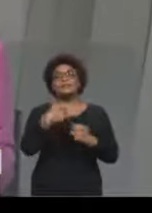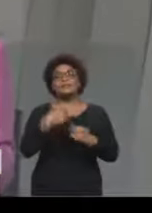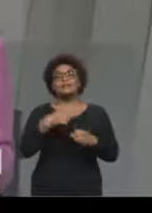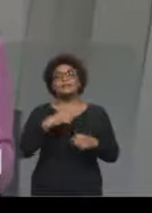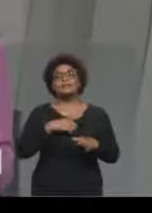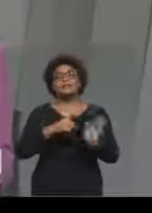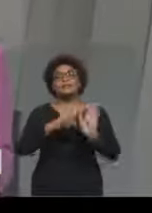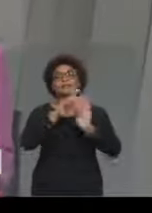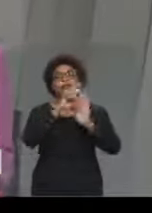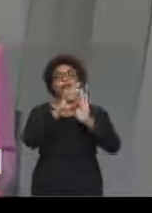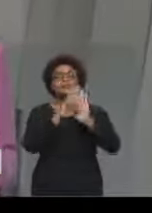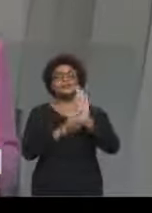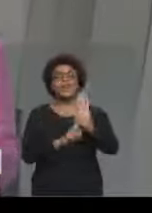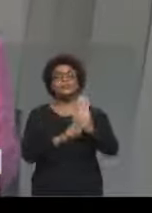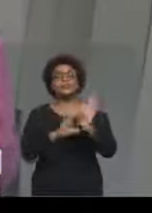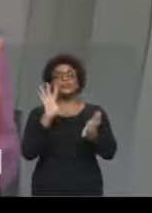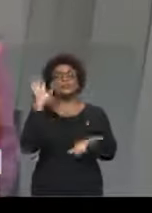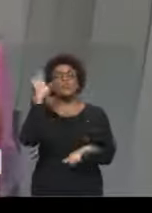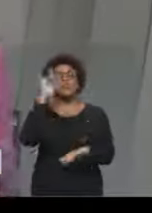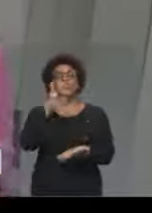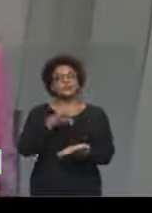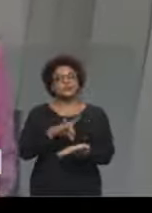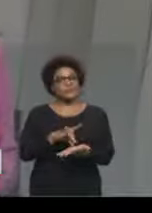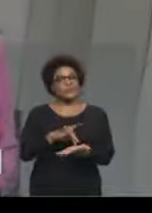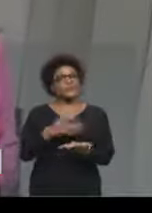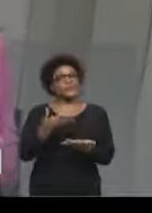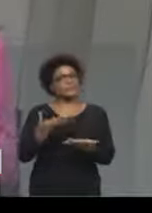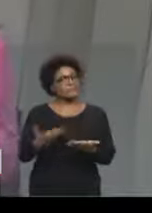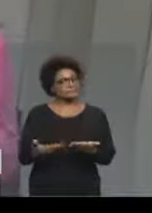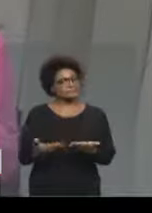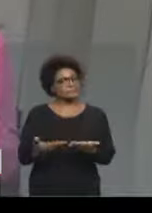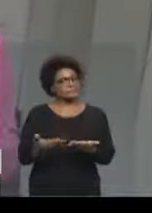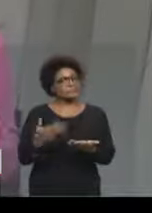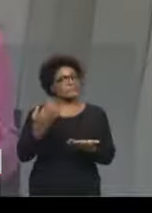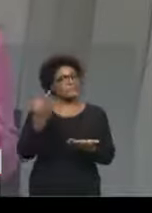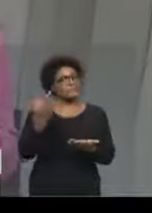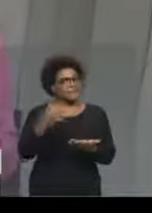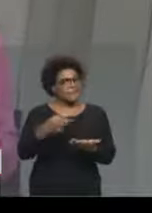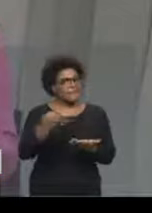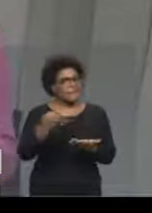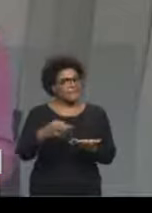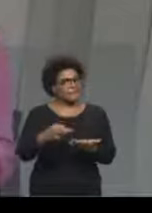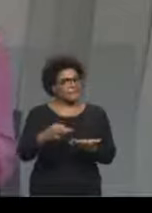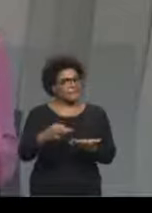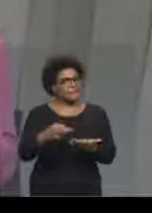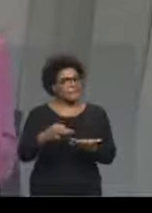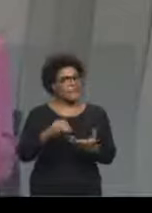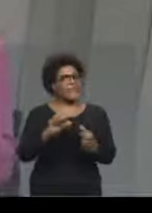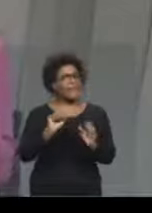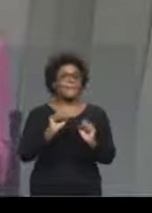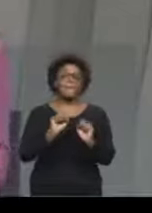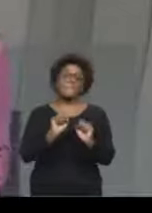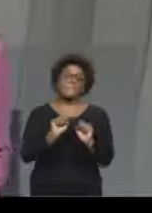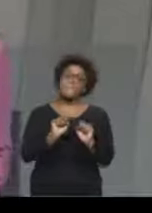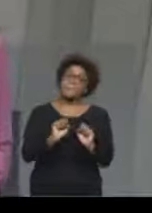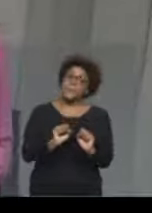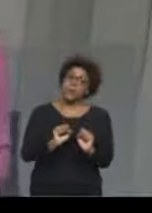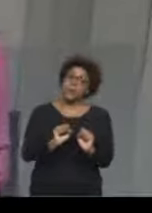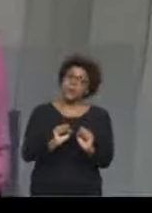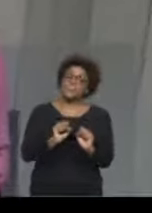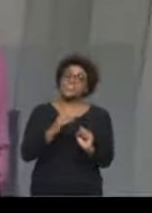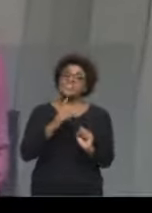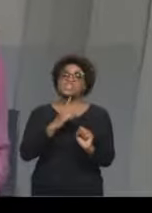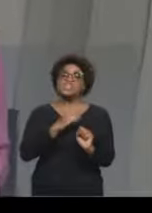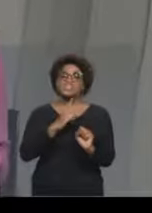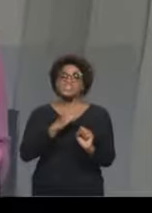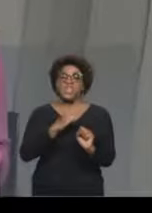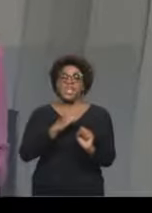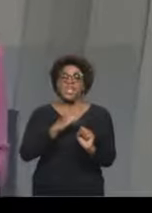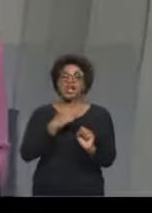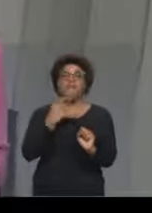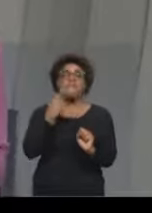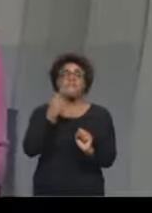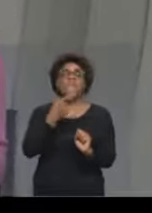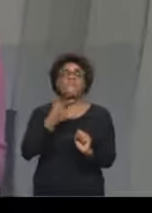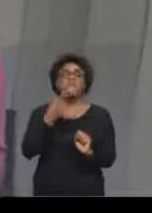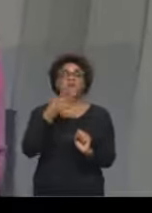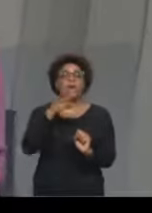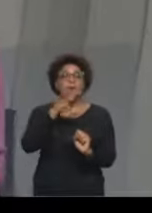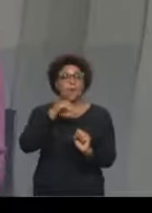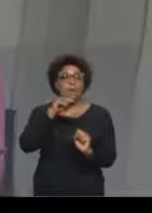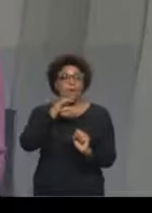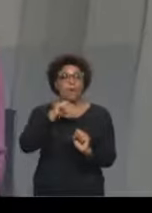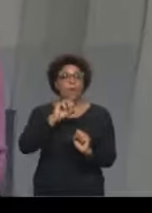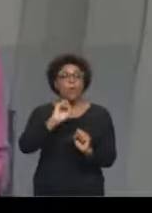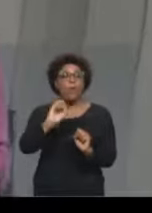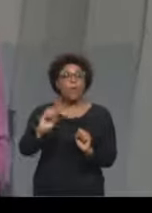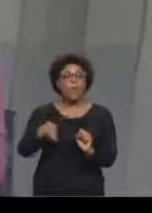né? Uma obra, um texto, ela tanto pode ser oral ou escrita, mas precisa ter